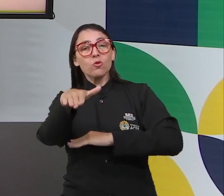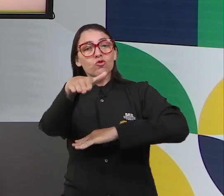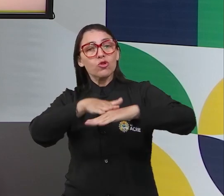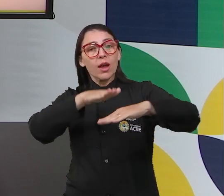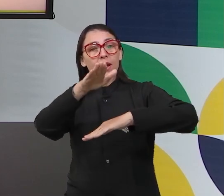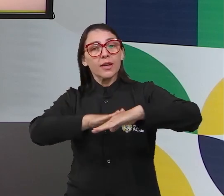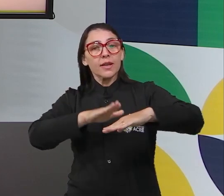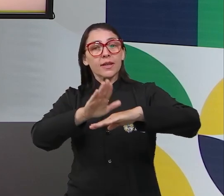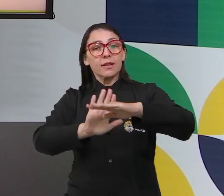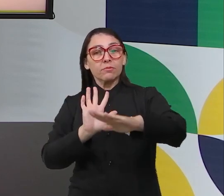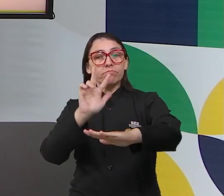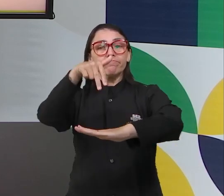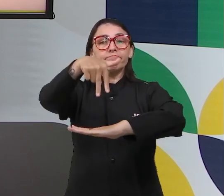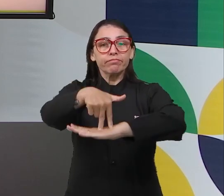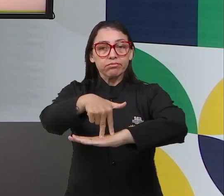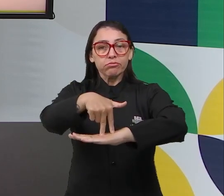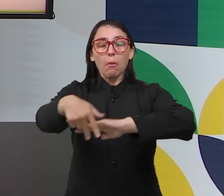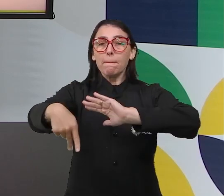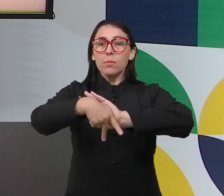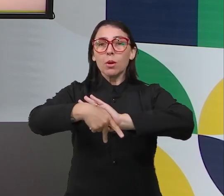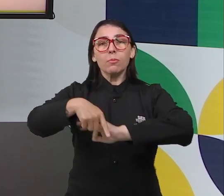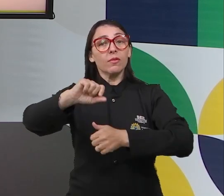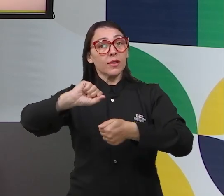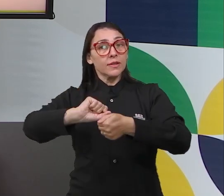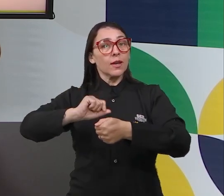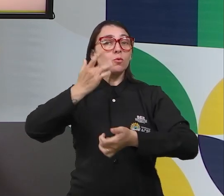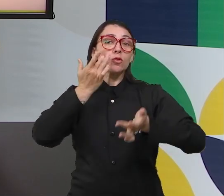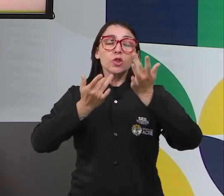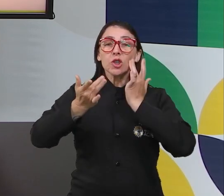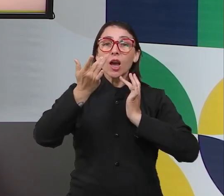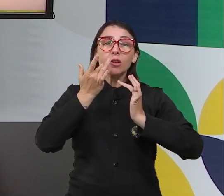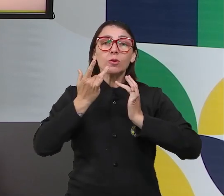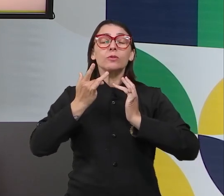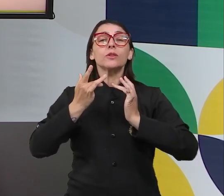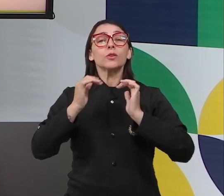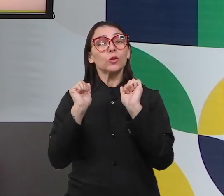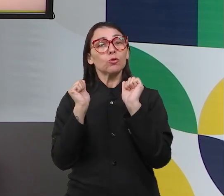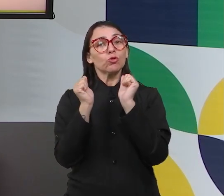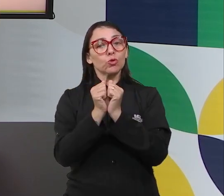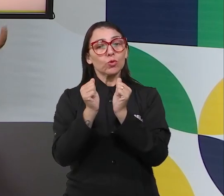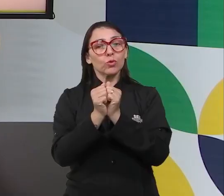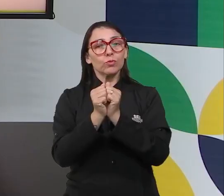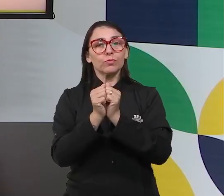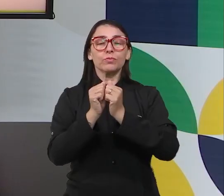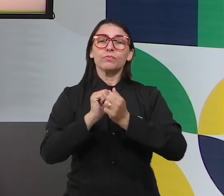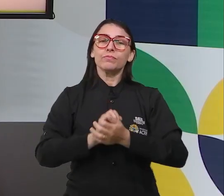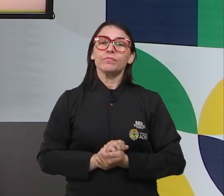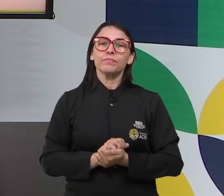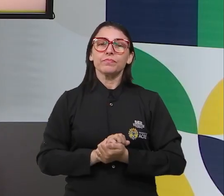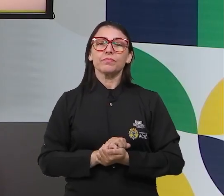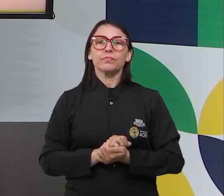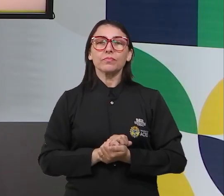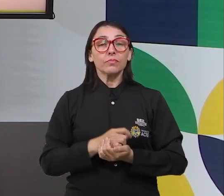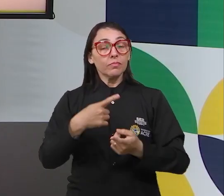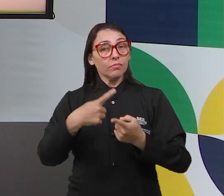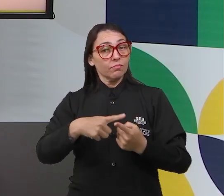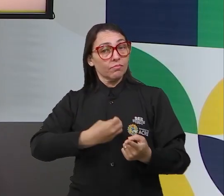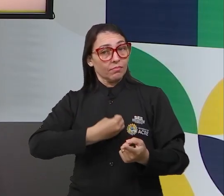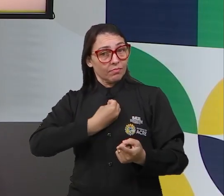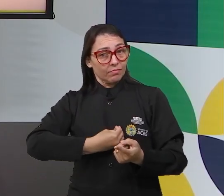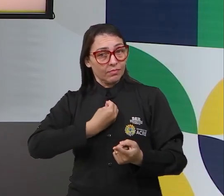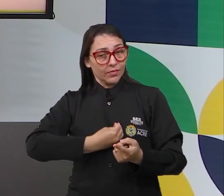de espectatores, é a mistura de plateia com atores, espectador com atores, porque eles